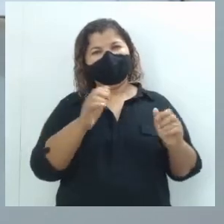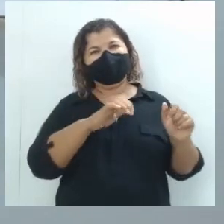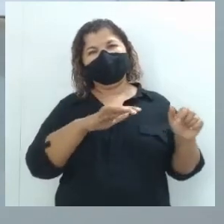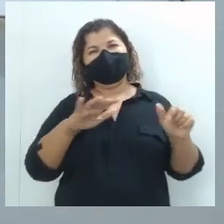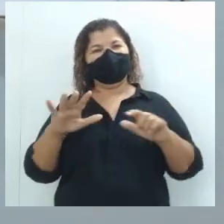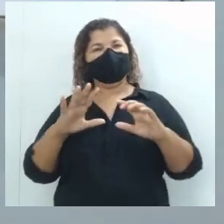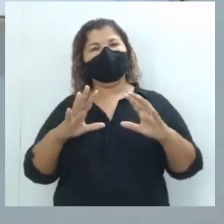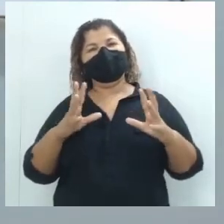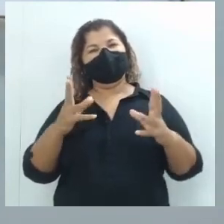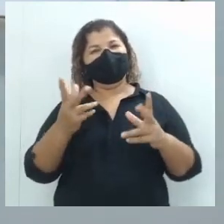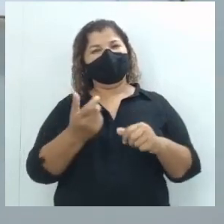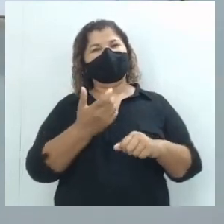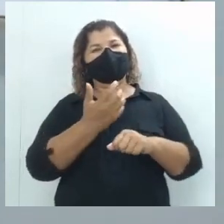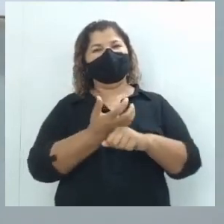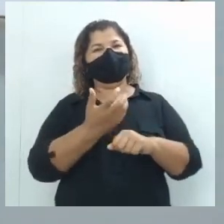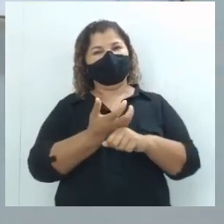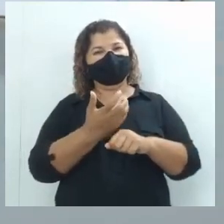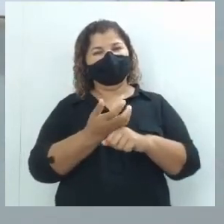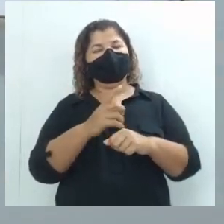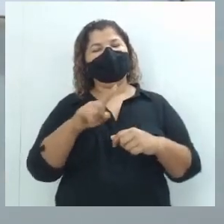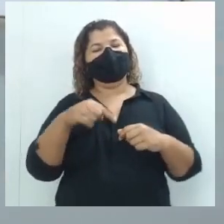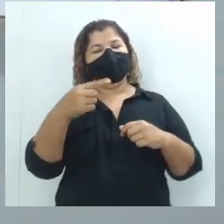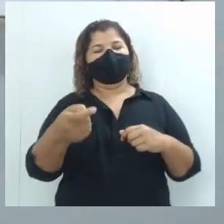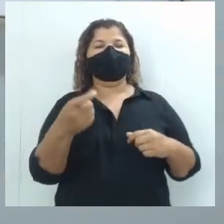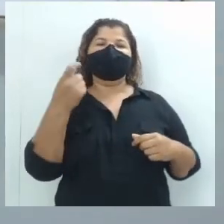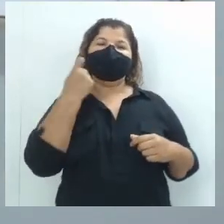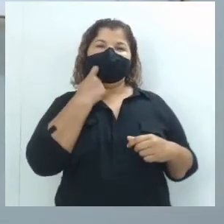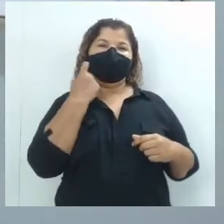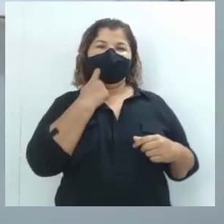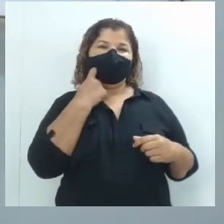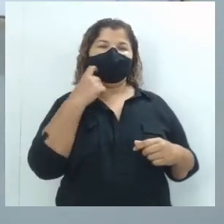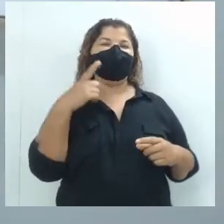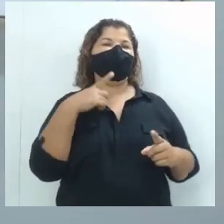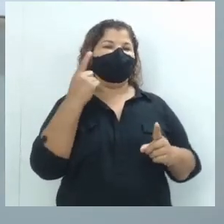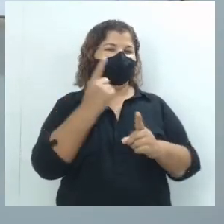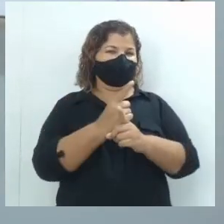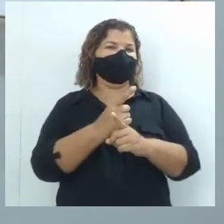todas as matérias, tá? E vocês sabem que na próxima sexta a gente tem um encontro